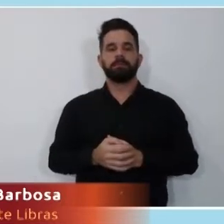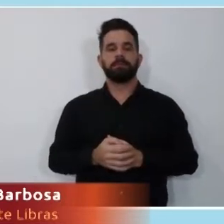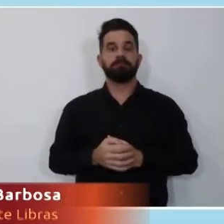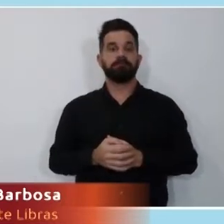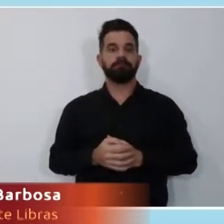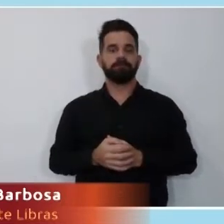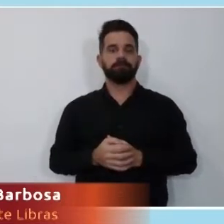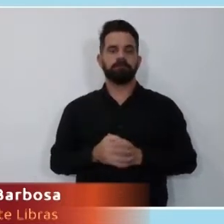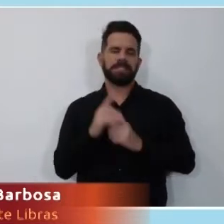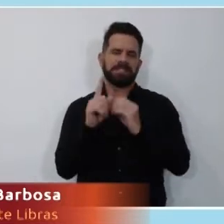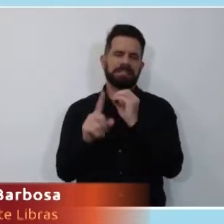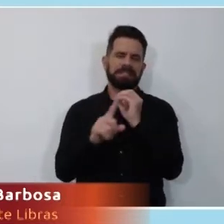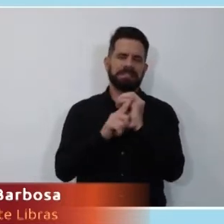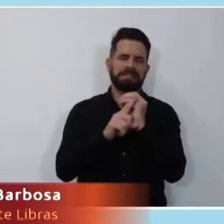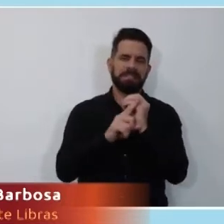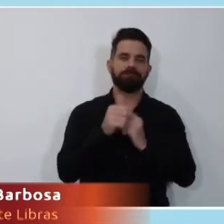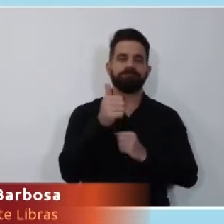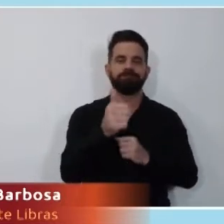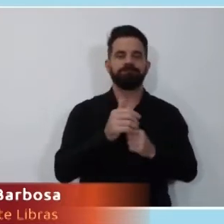Marcos, o áudio está desligado.